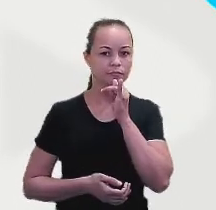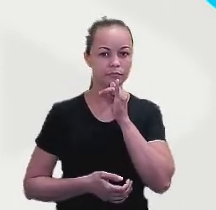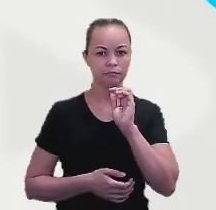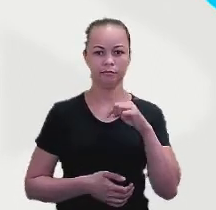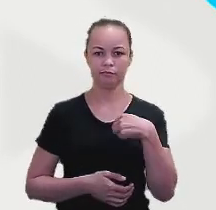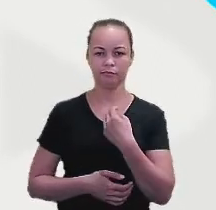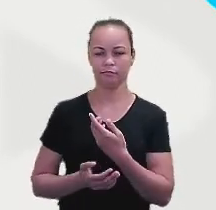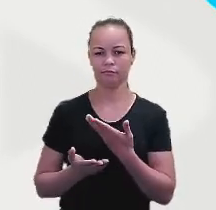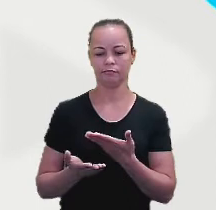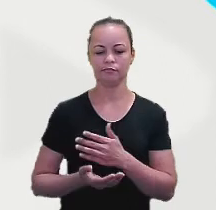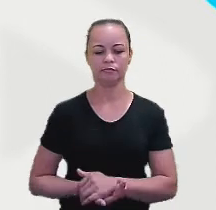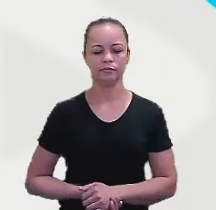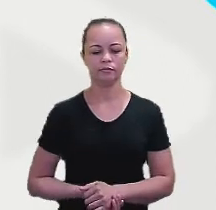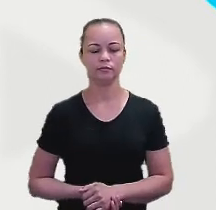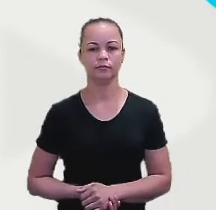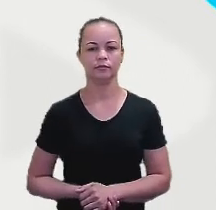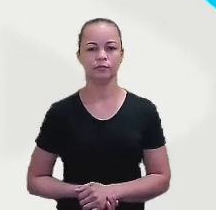gente.